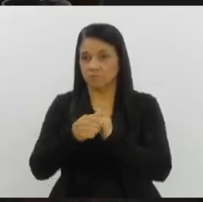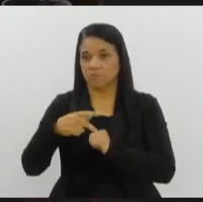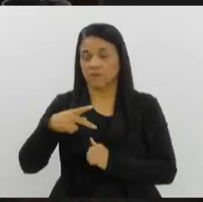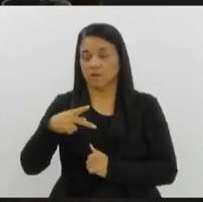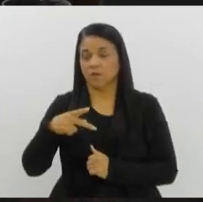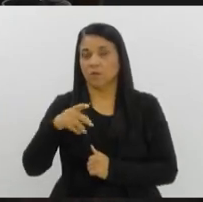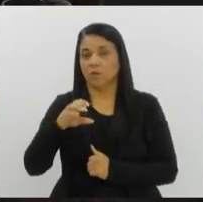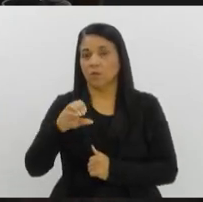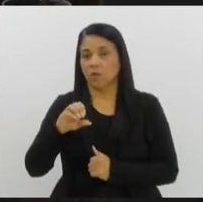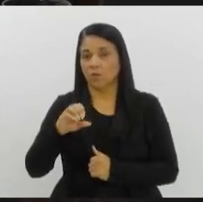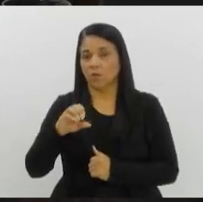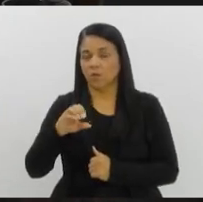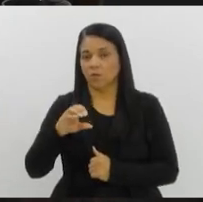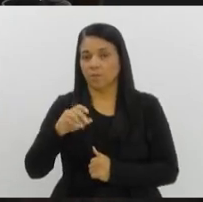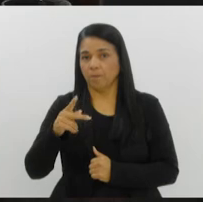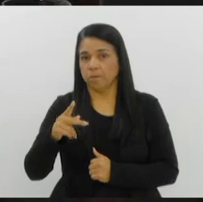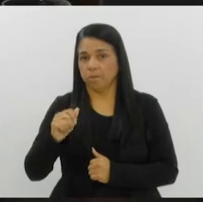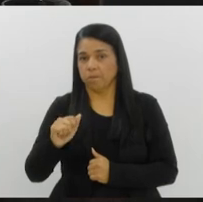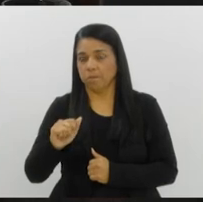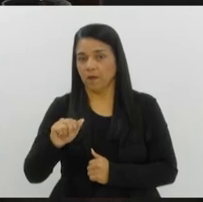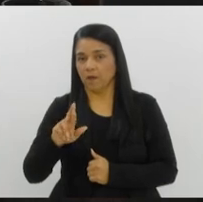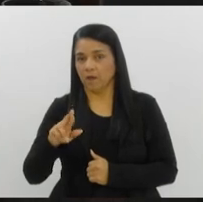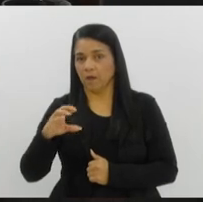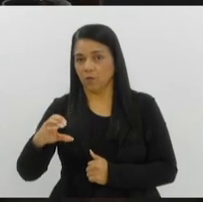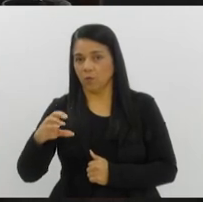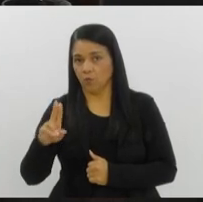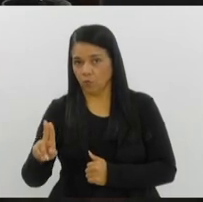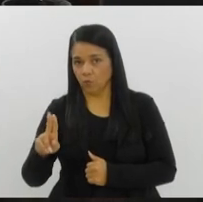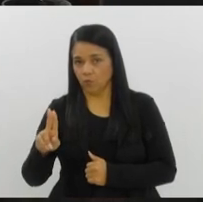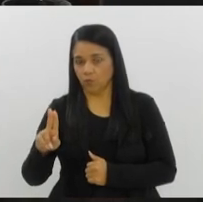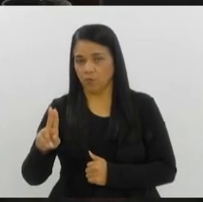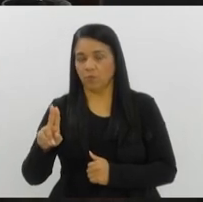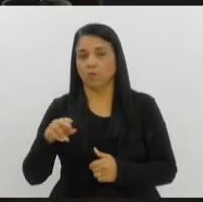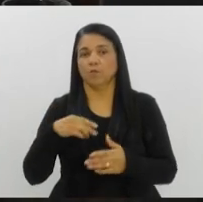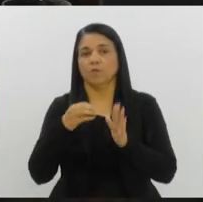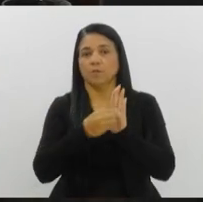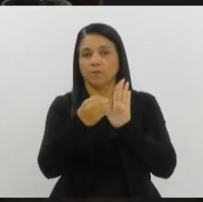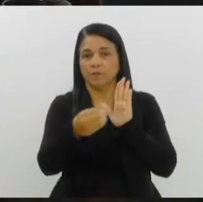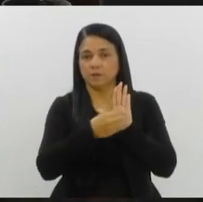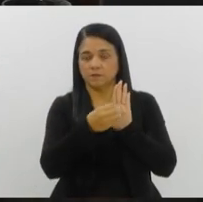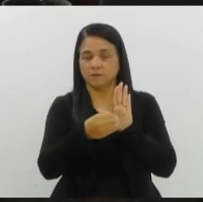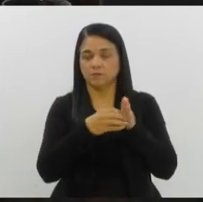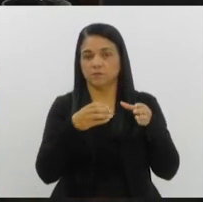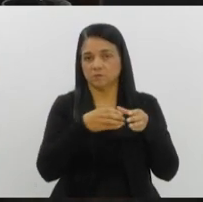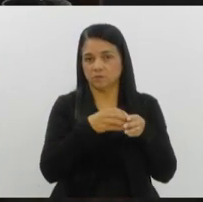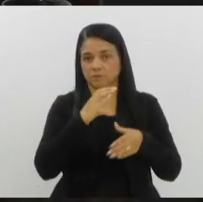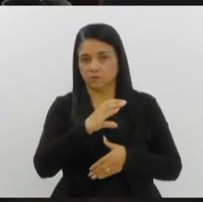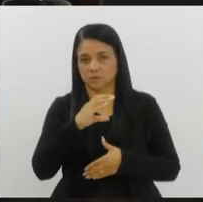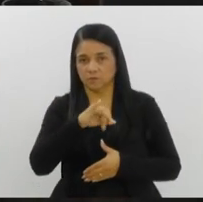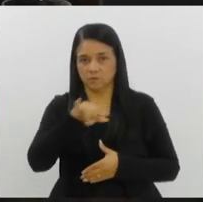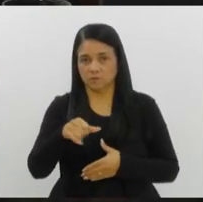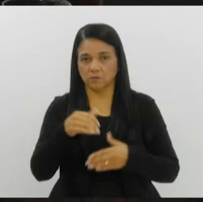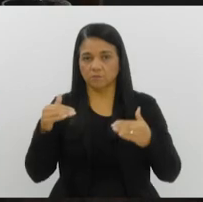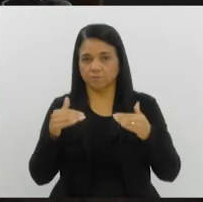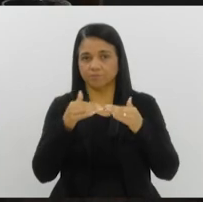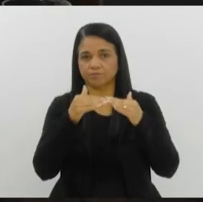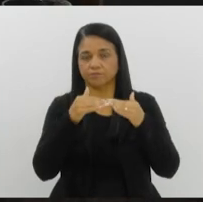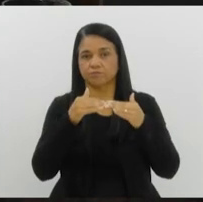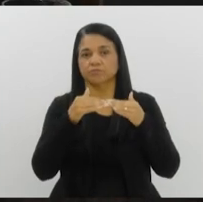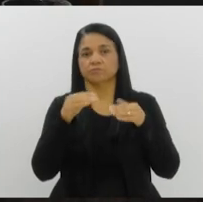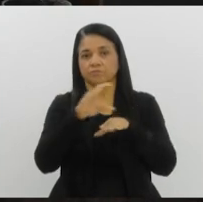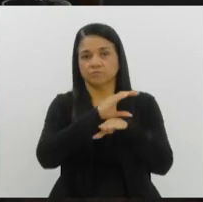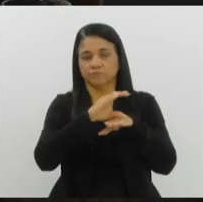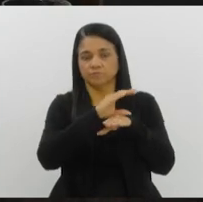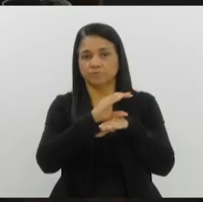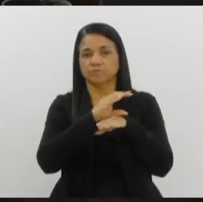parkour. Parkour, perdão, parkour. Pareceres das comissões de Constituição e Justiça pela Constitucionalidade, de